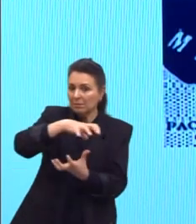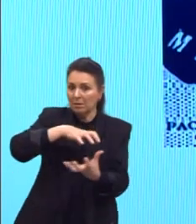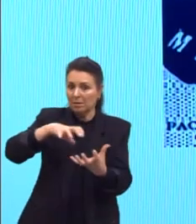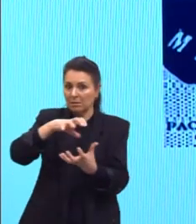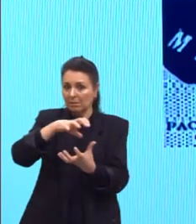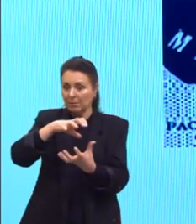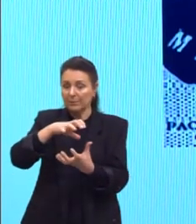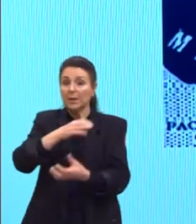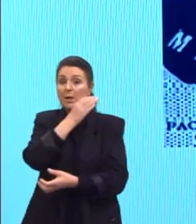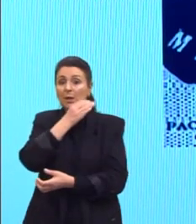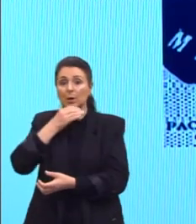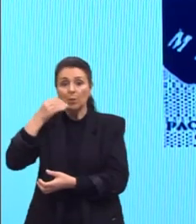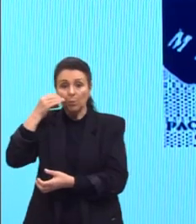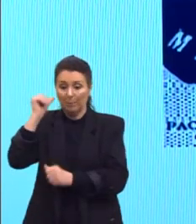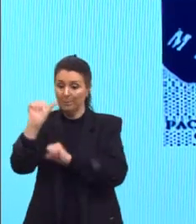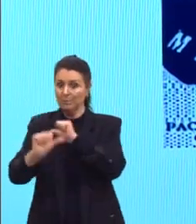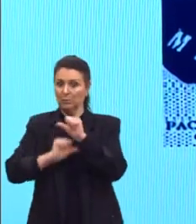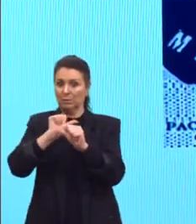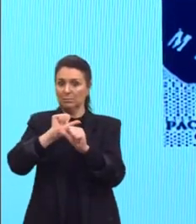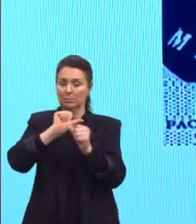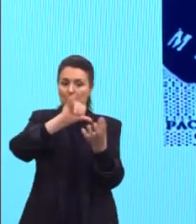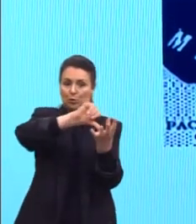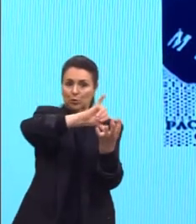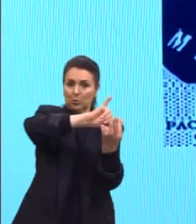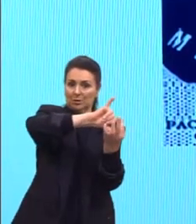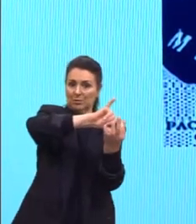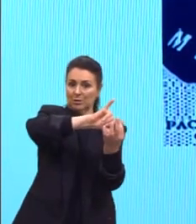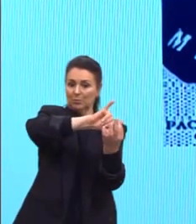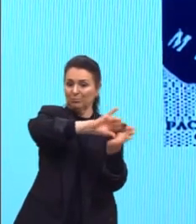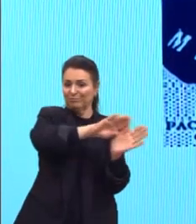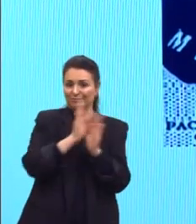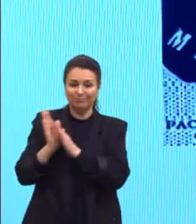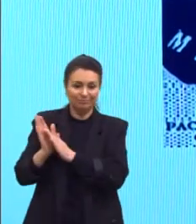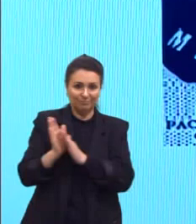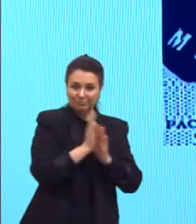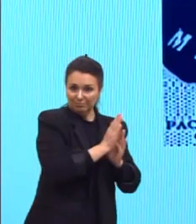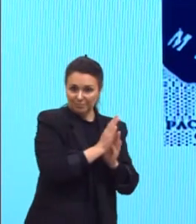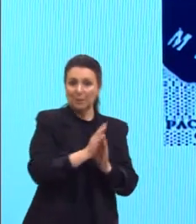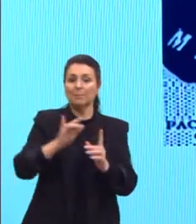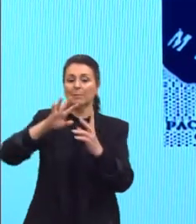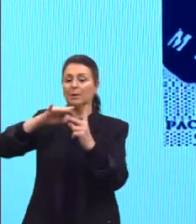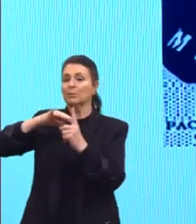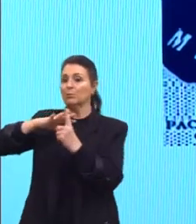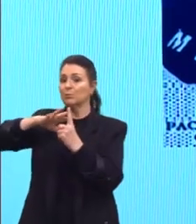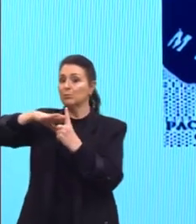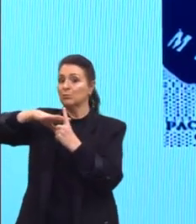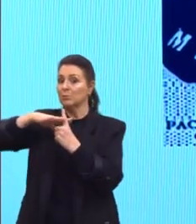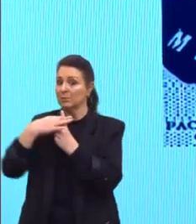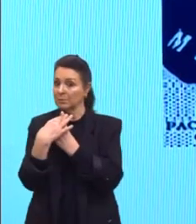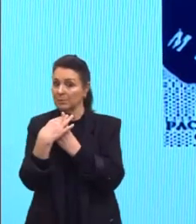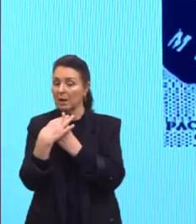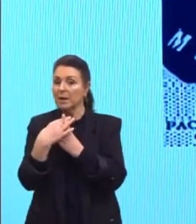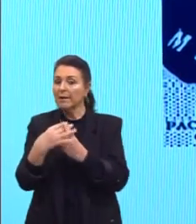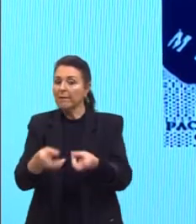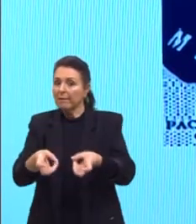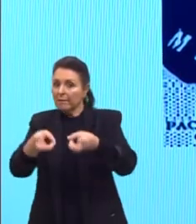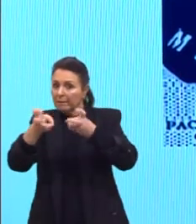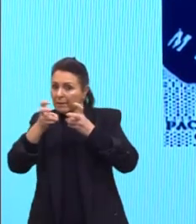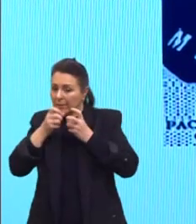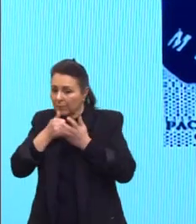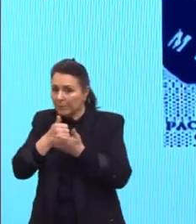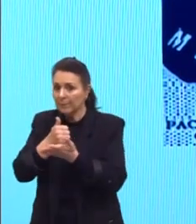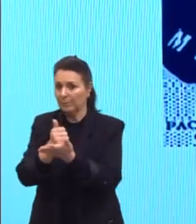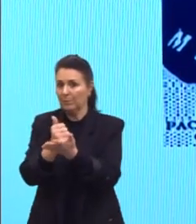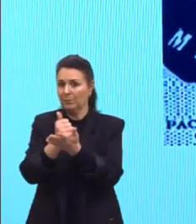aí então ela passa né do capitalismo para o socialismo quando ela passa ela recebe todo o incentivo né que a gente viu